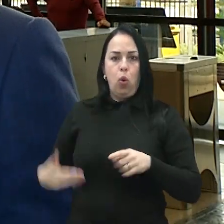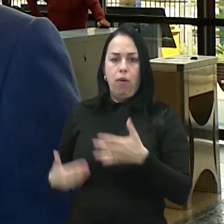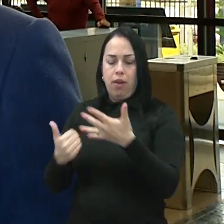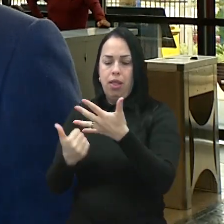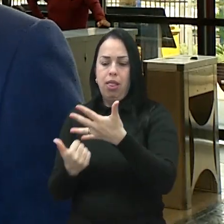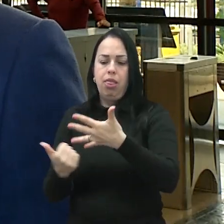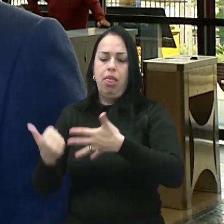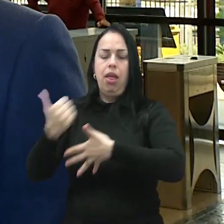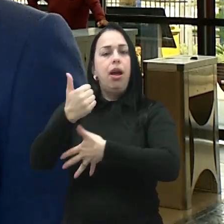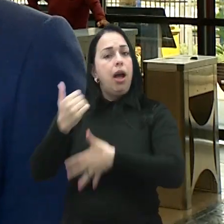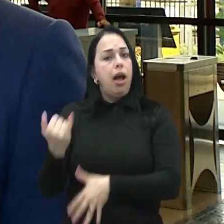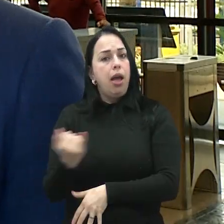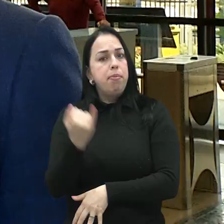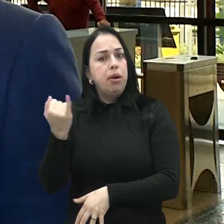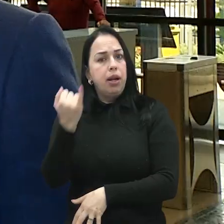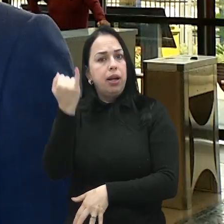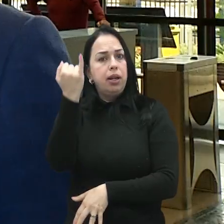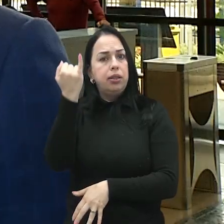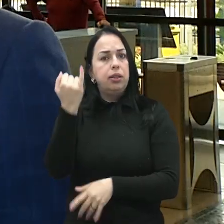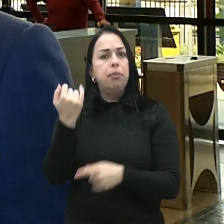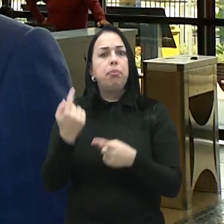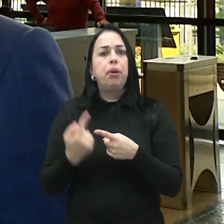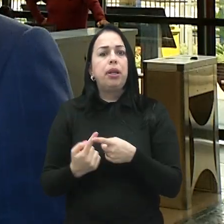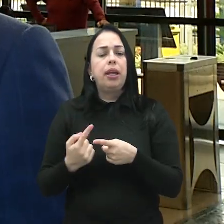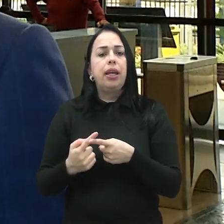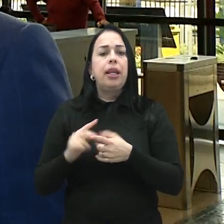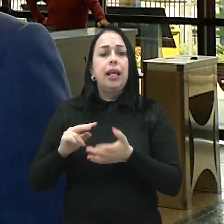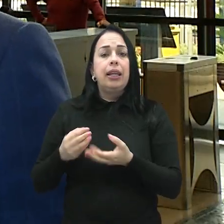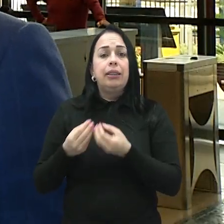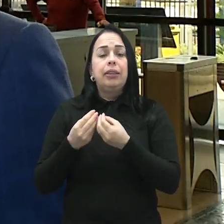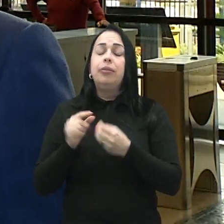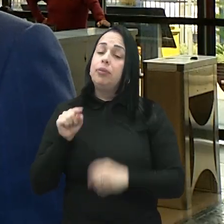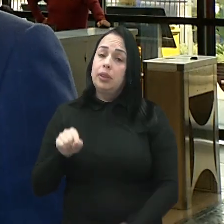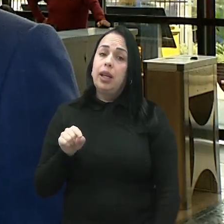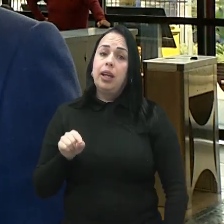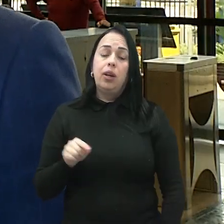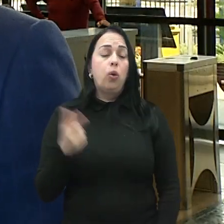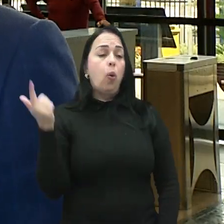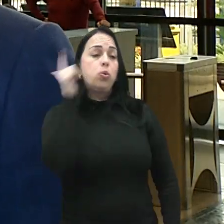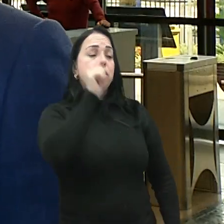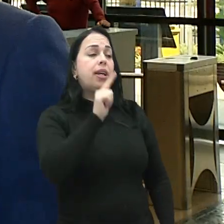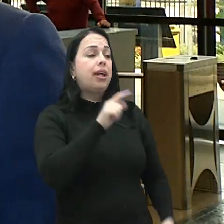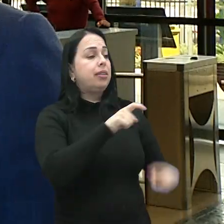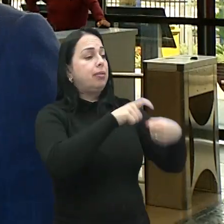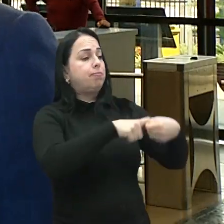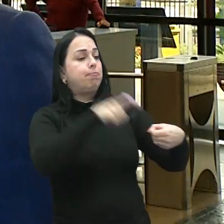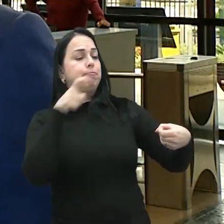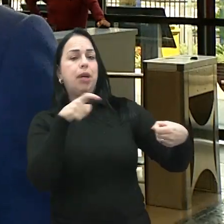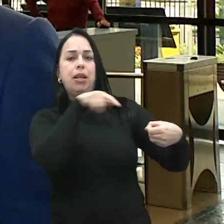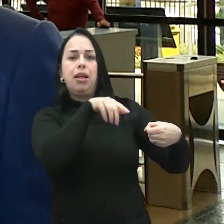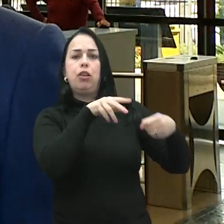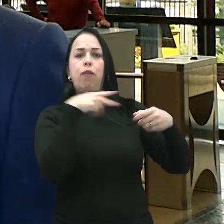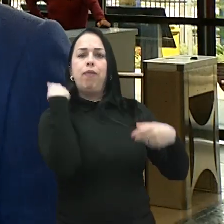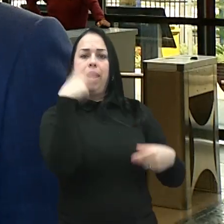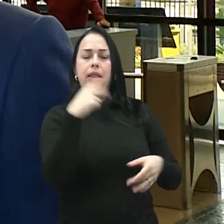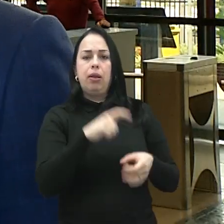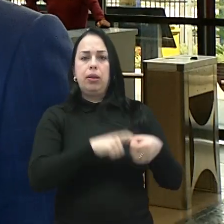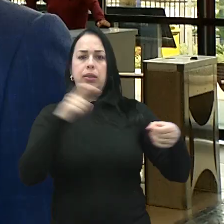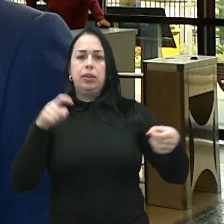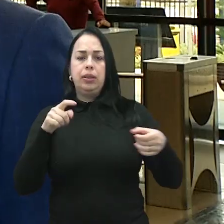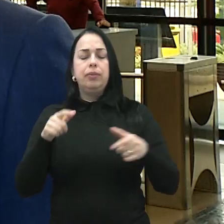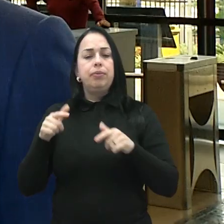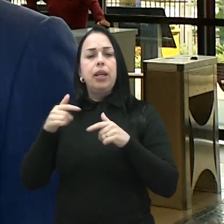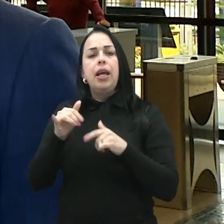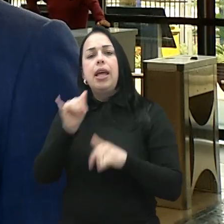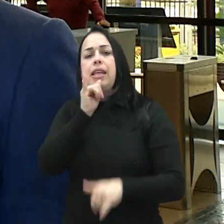com estabilidade, é muito bom para a estrutura, porque isso garante a autonomia e a independência do servidor. Então,